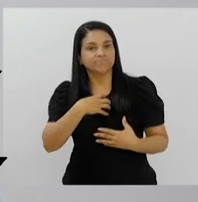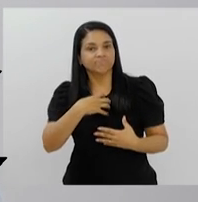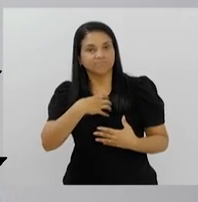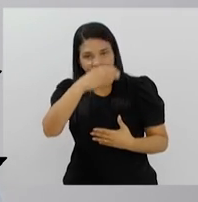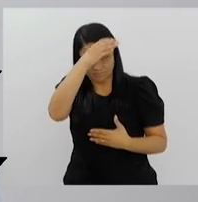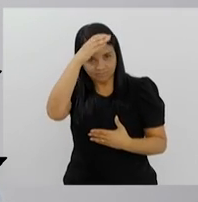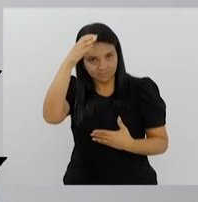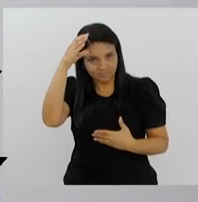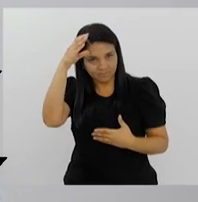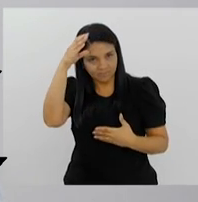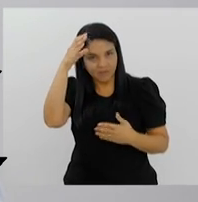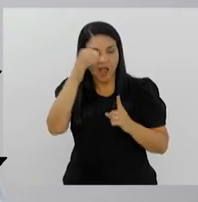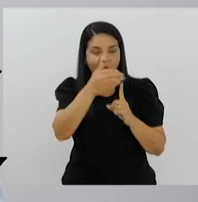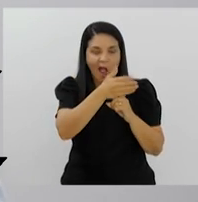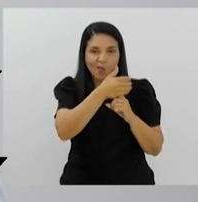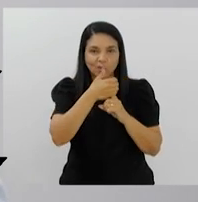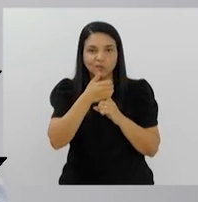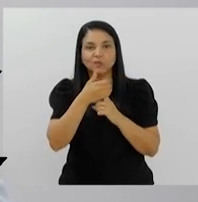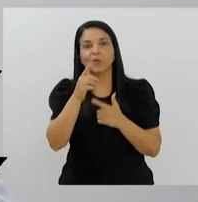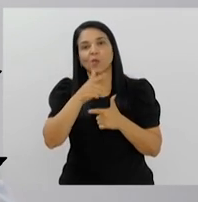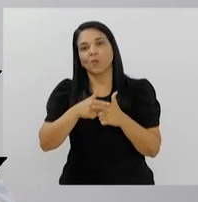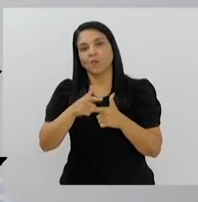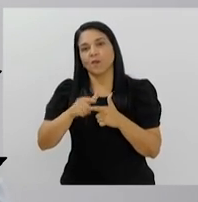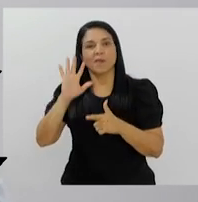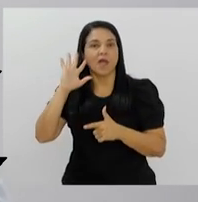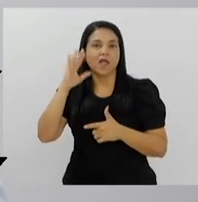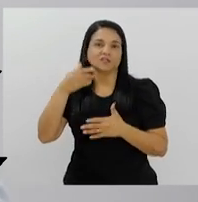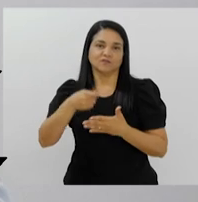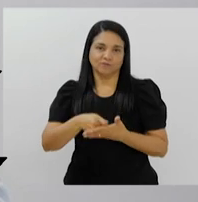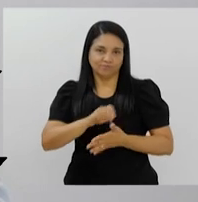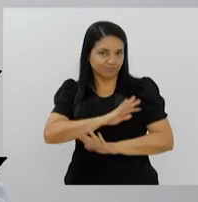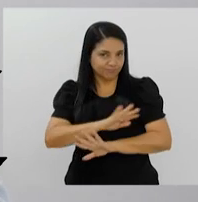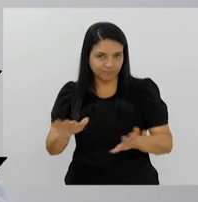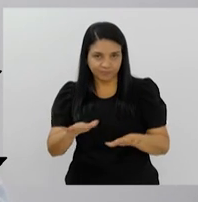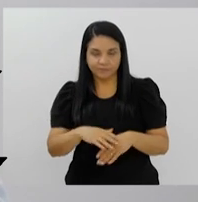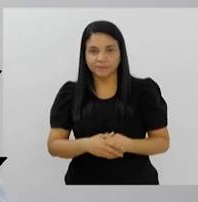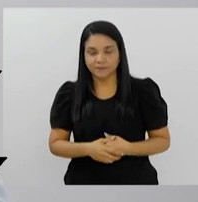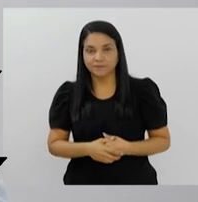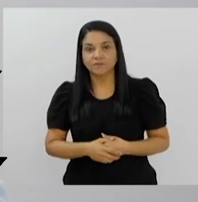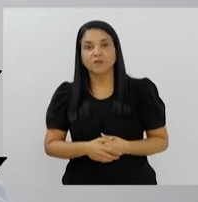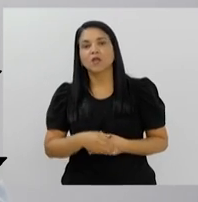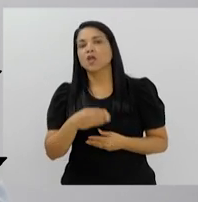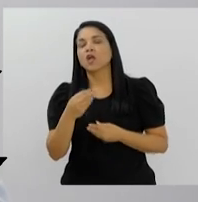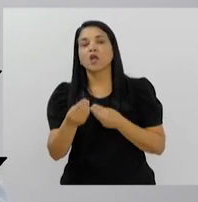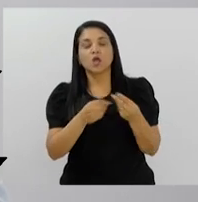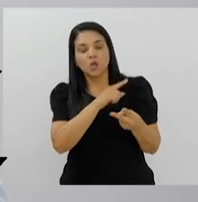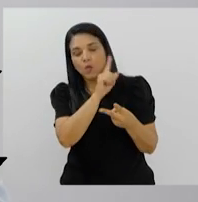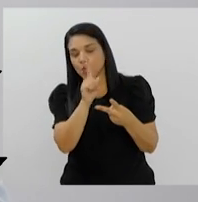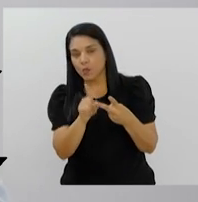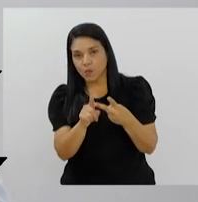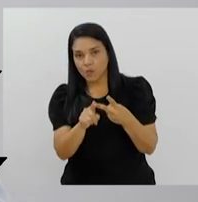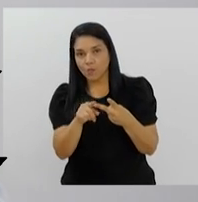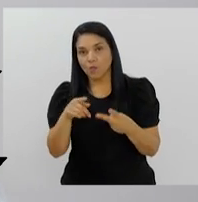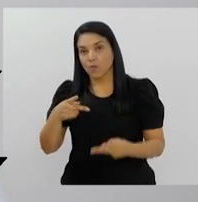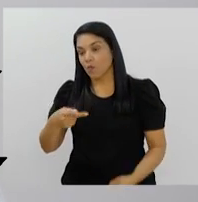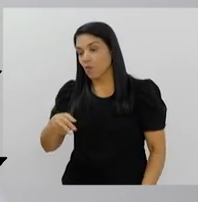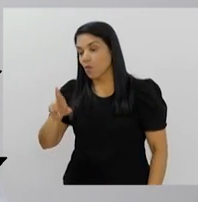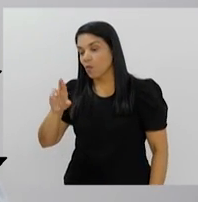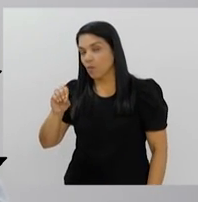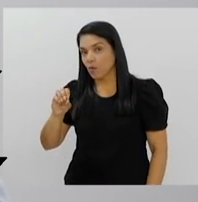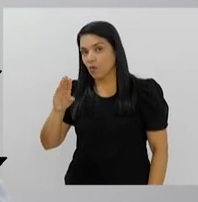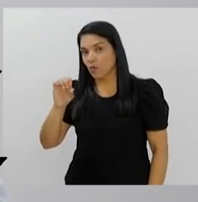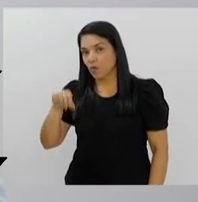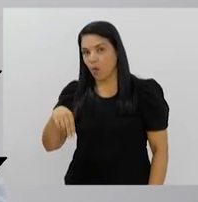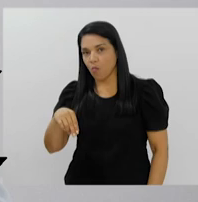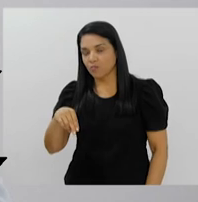problema resolvido Qual é a outra questão a questão seguinte como o Procom ele não é a